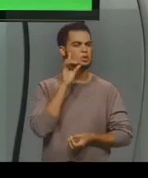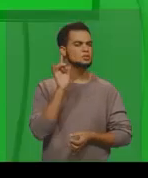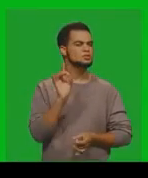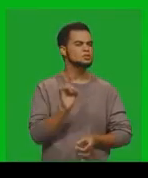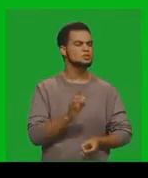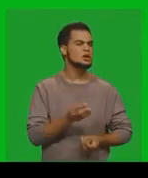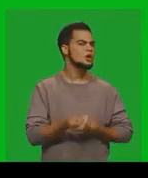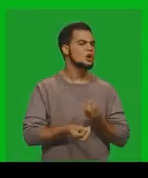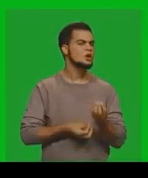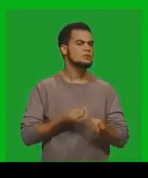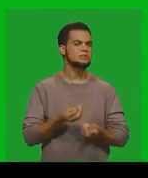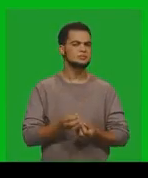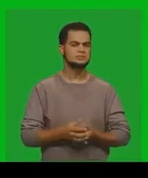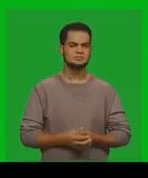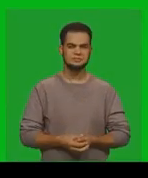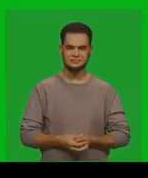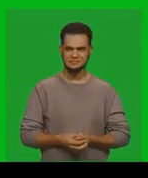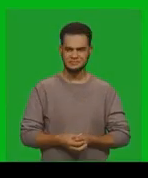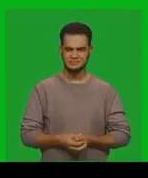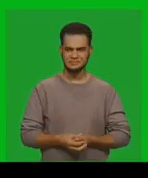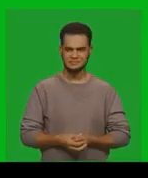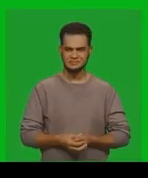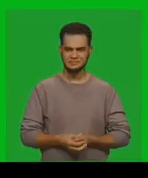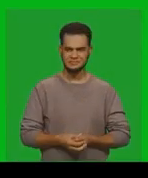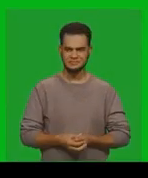bem?